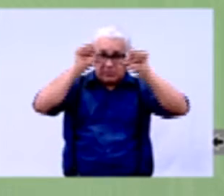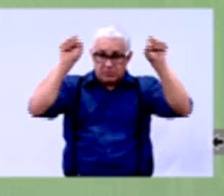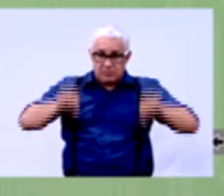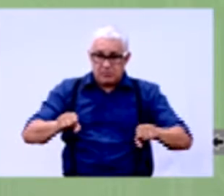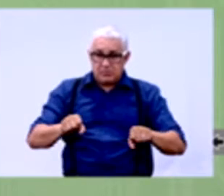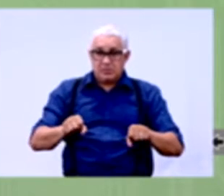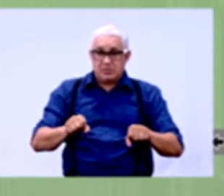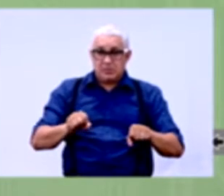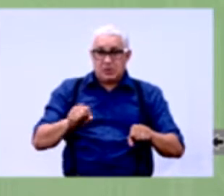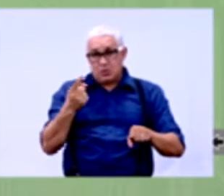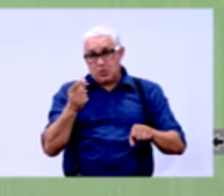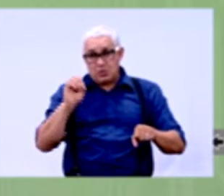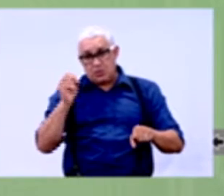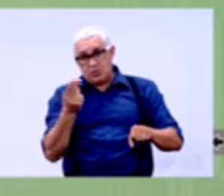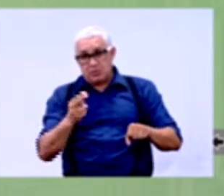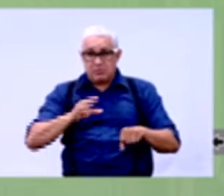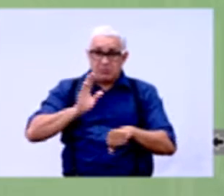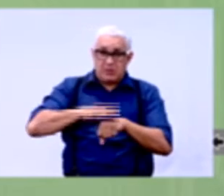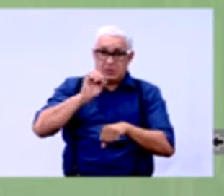um ou mais objetos.